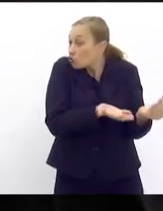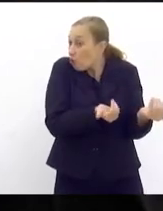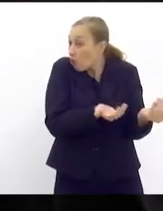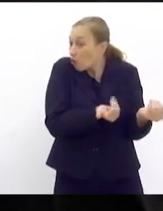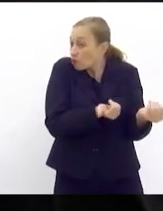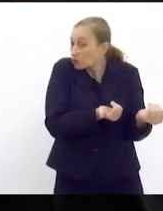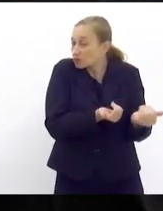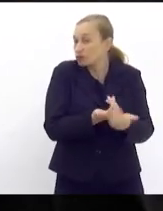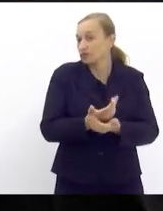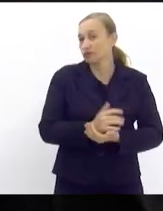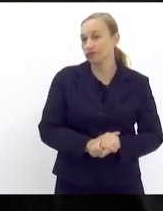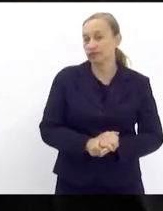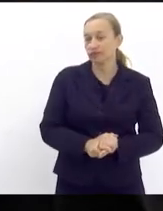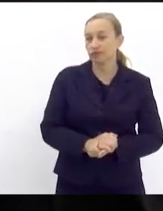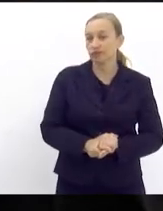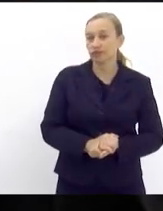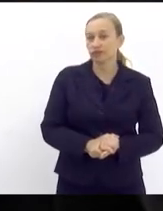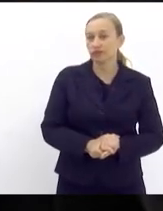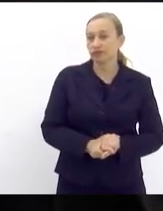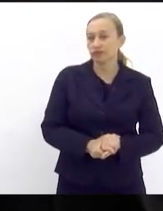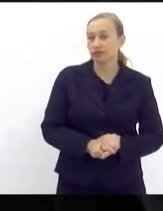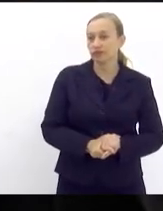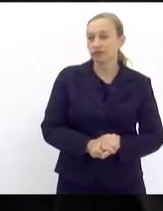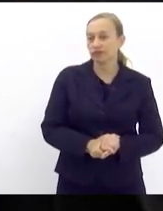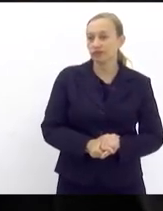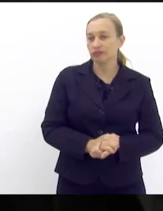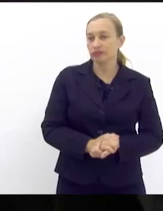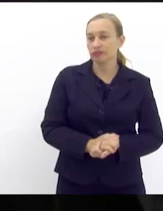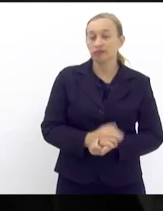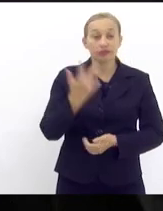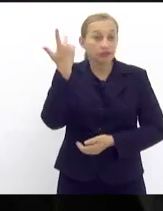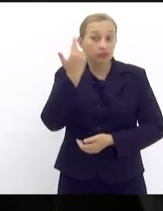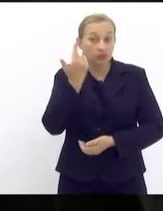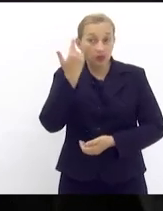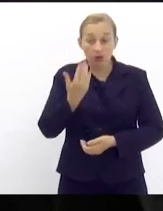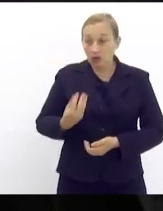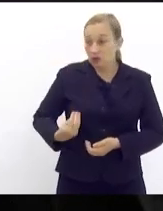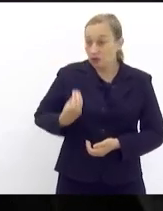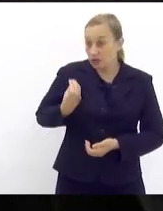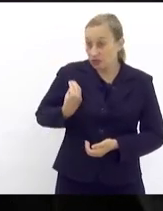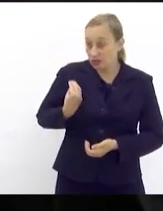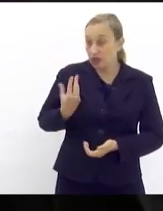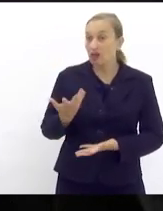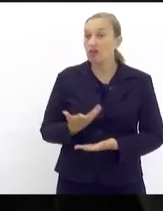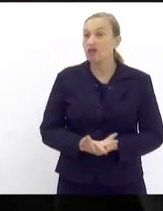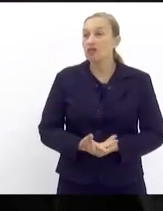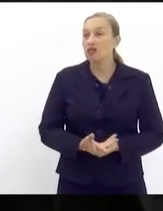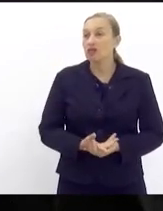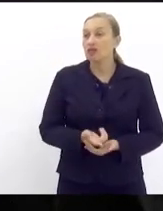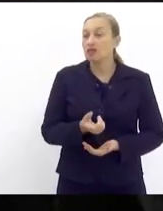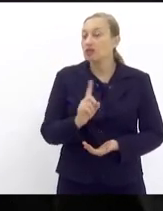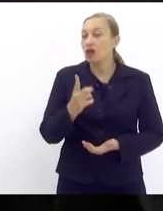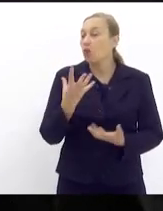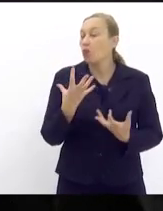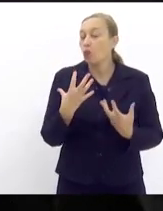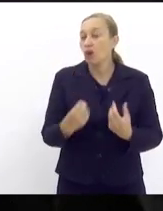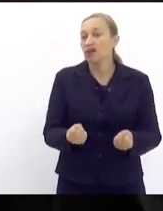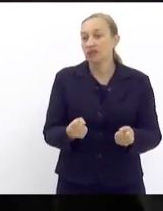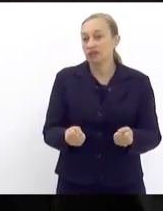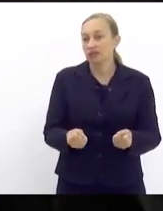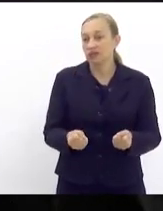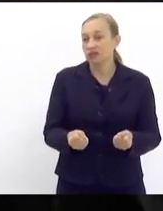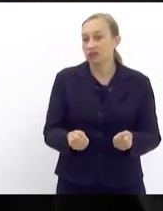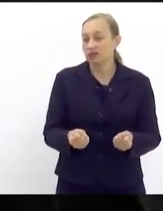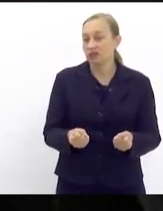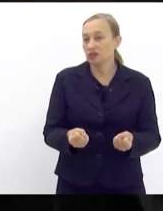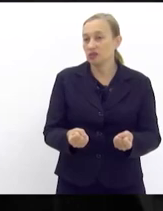natural rebeldia jamais se conformaram com